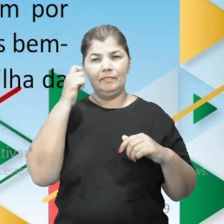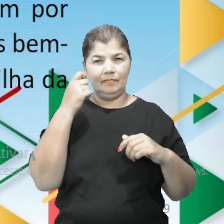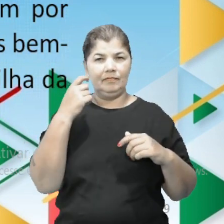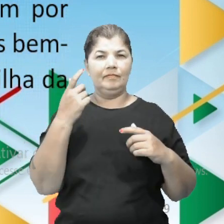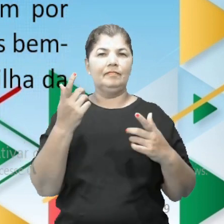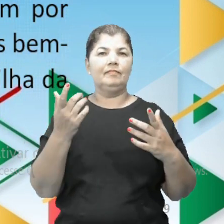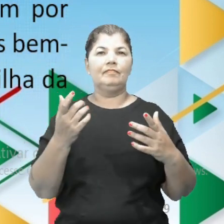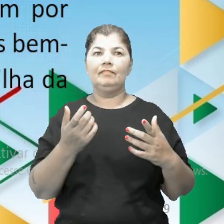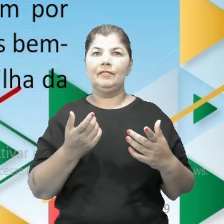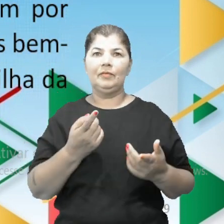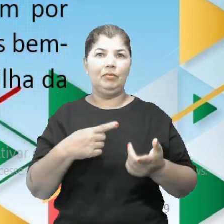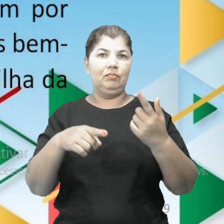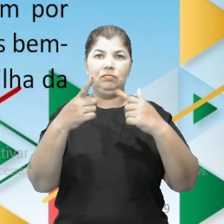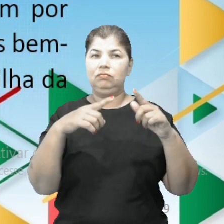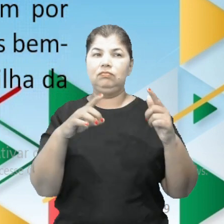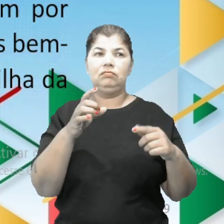de